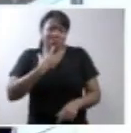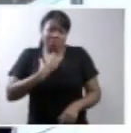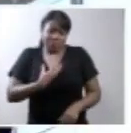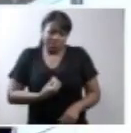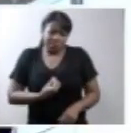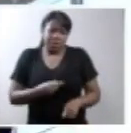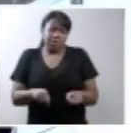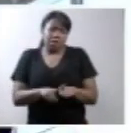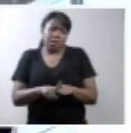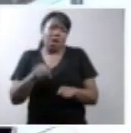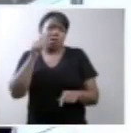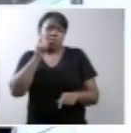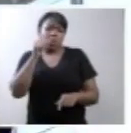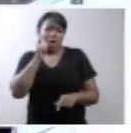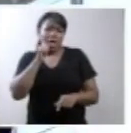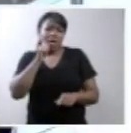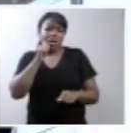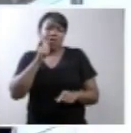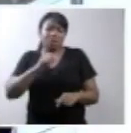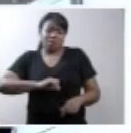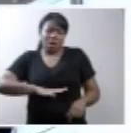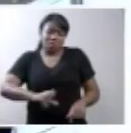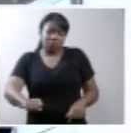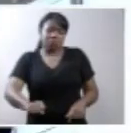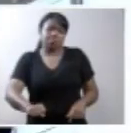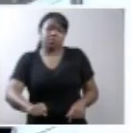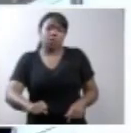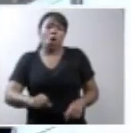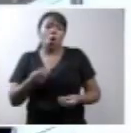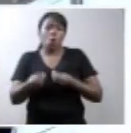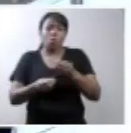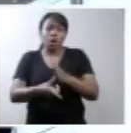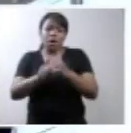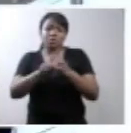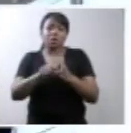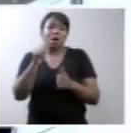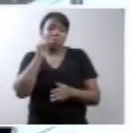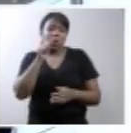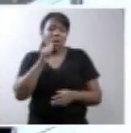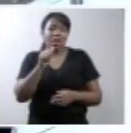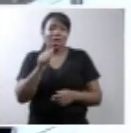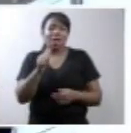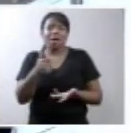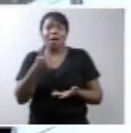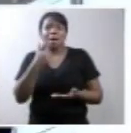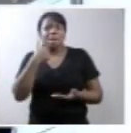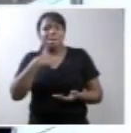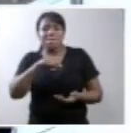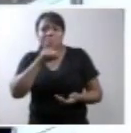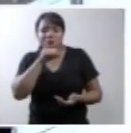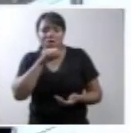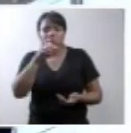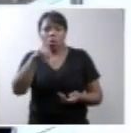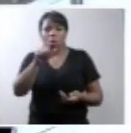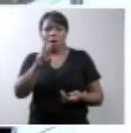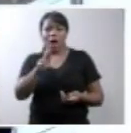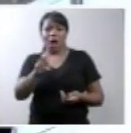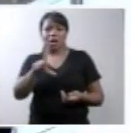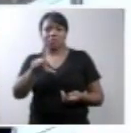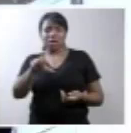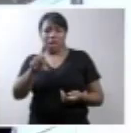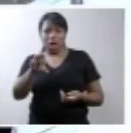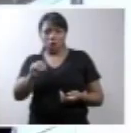angústia e induzem a gestante a abortar como foi dito à mãe de Marcela que em vez de um berço ela comprasse um